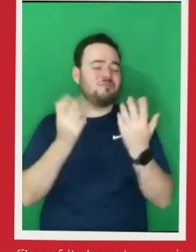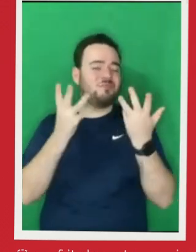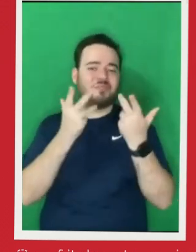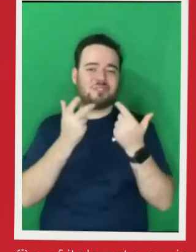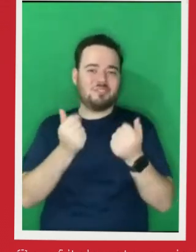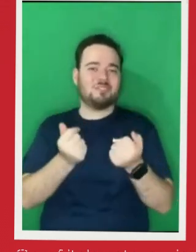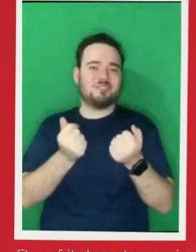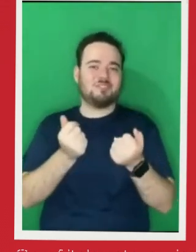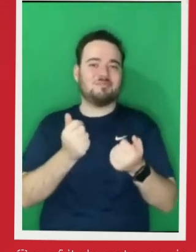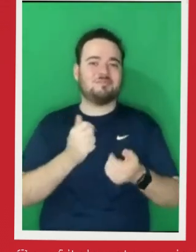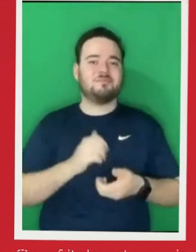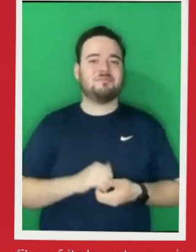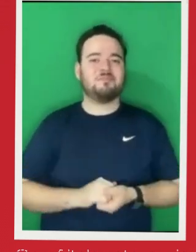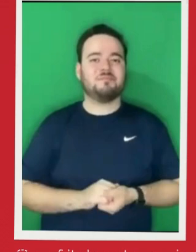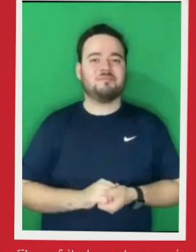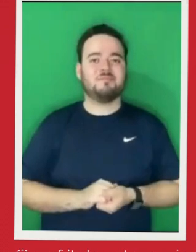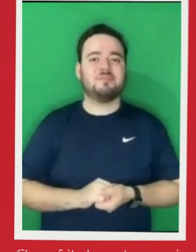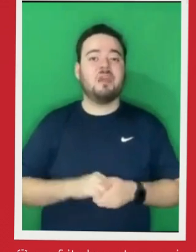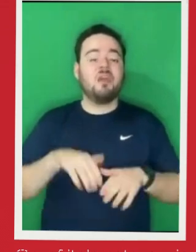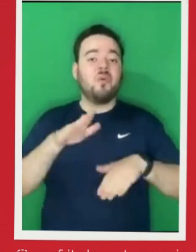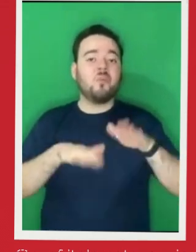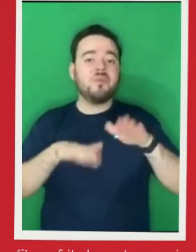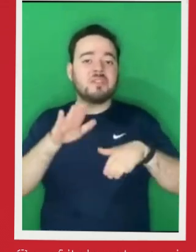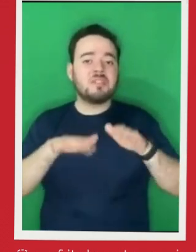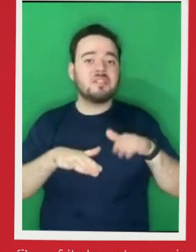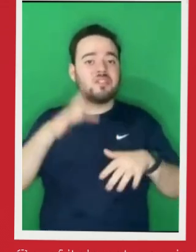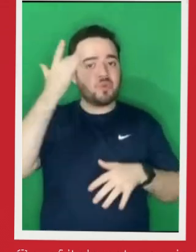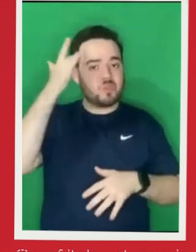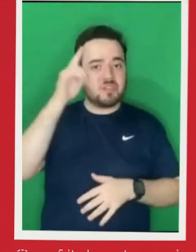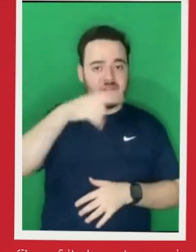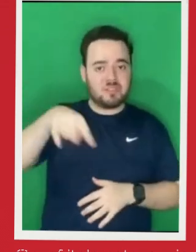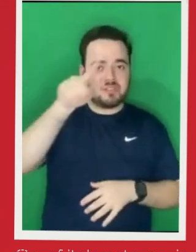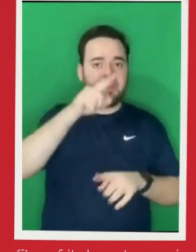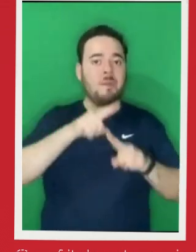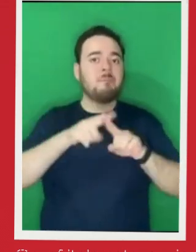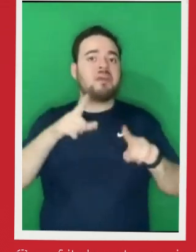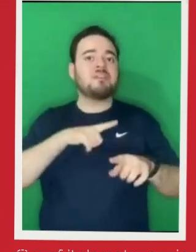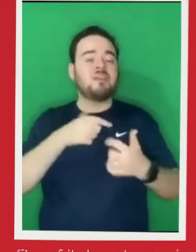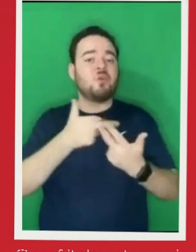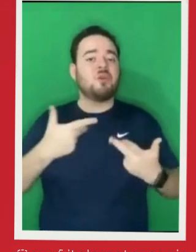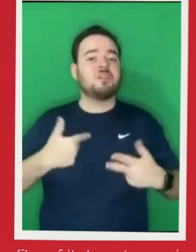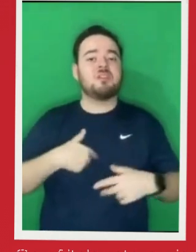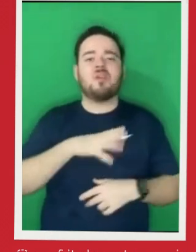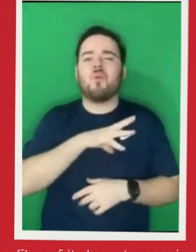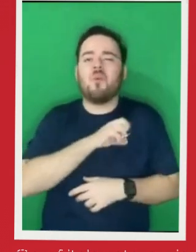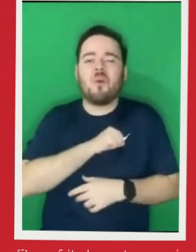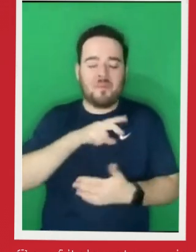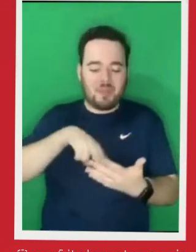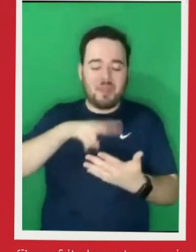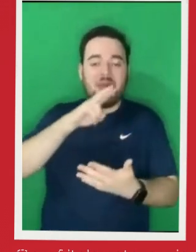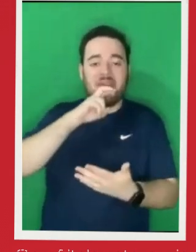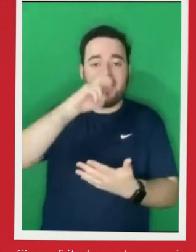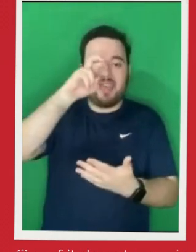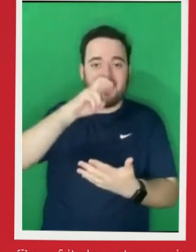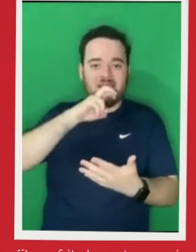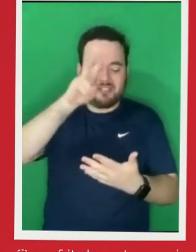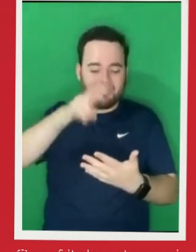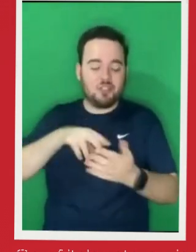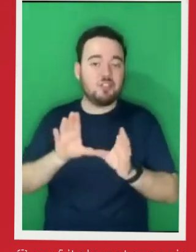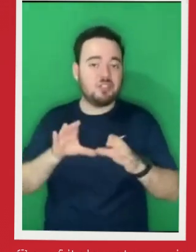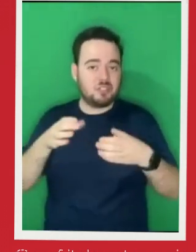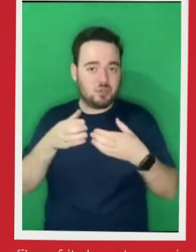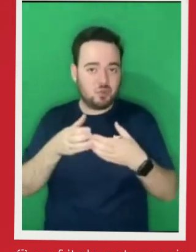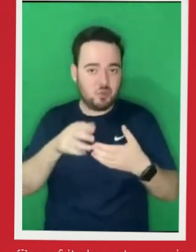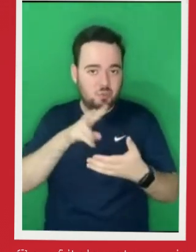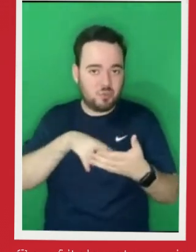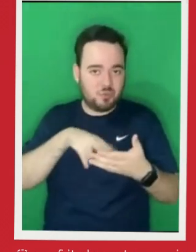bonita. Eu algumas vezes, eu não sei vocês, mas tem coisas que eu adoro ler em voz alta. Nesse grupo de literatura